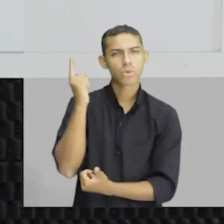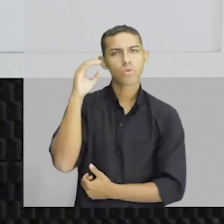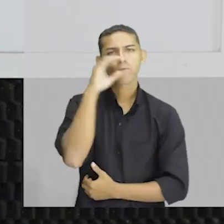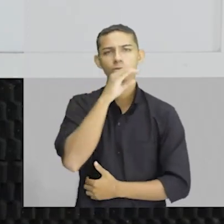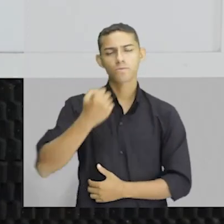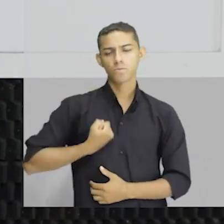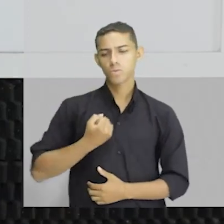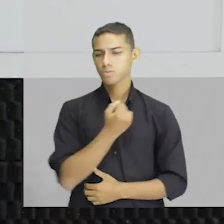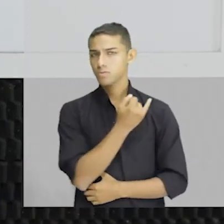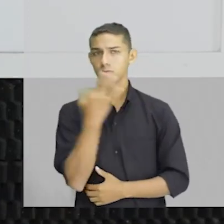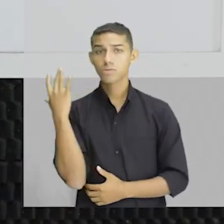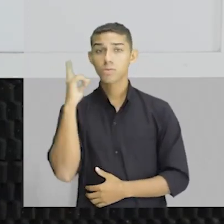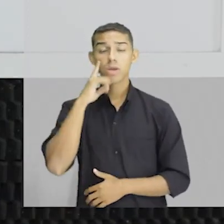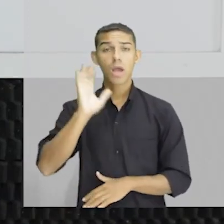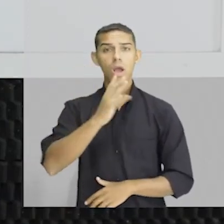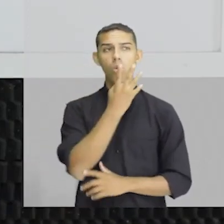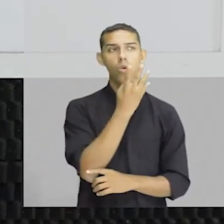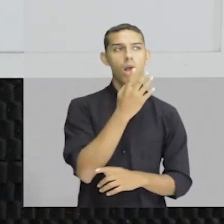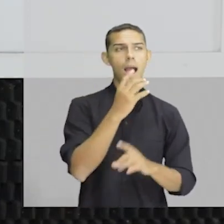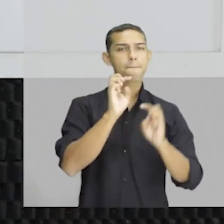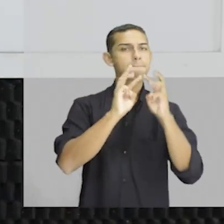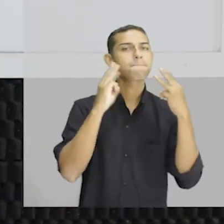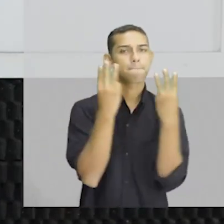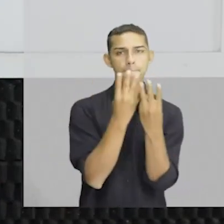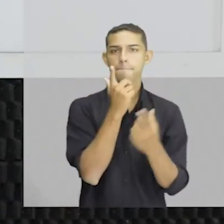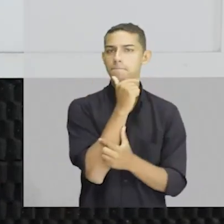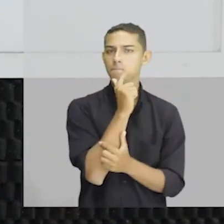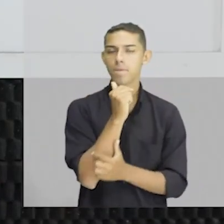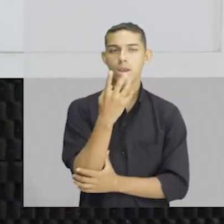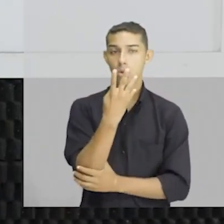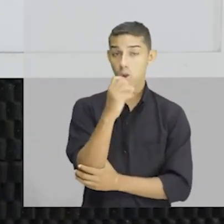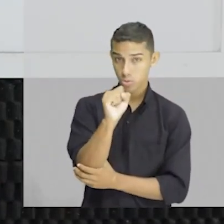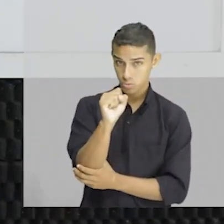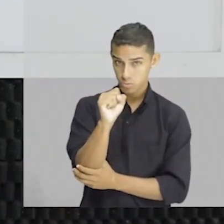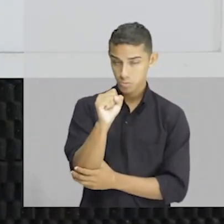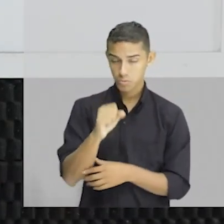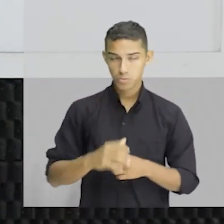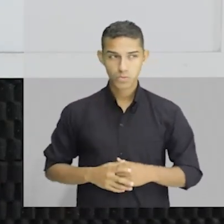ó qual é a massa da água 48 vamos botar aqui